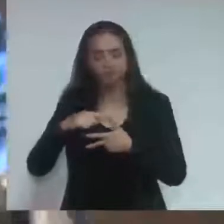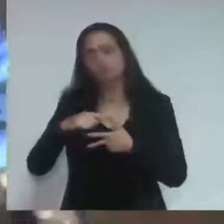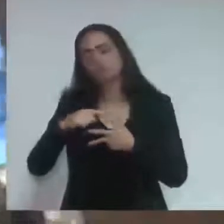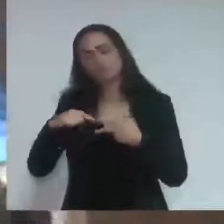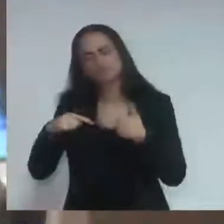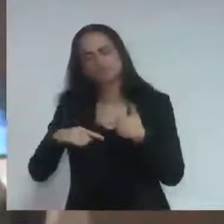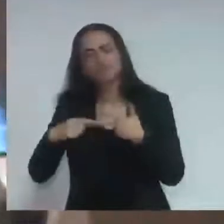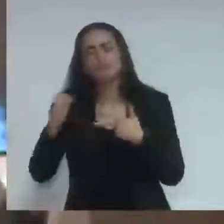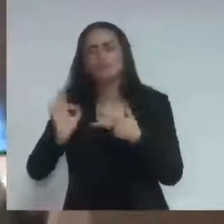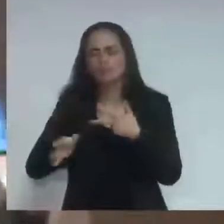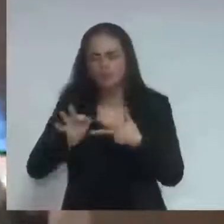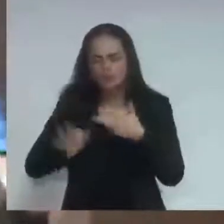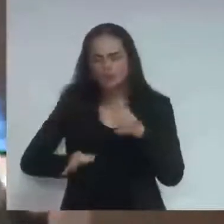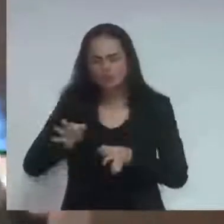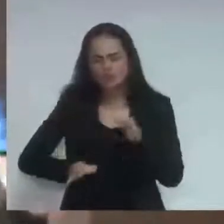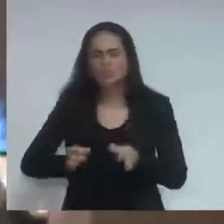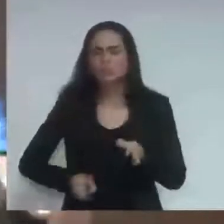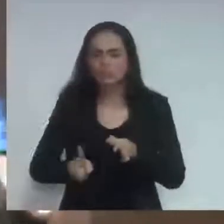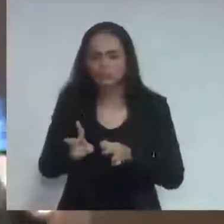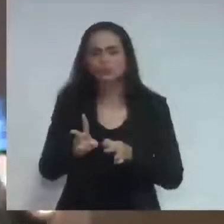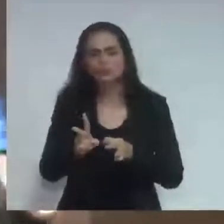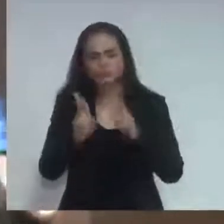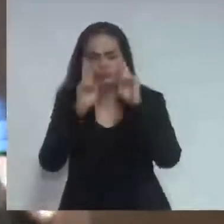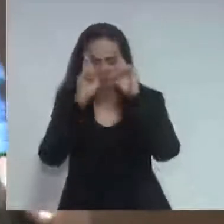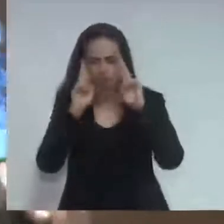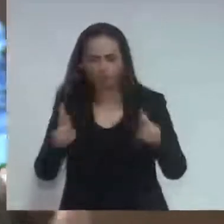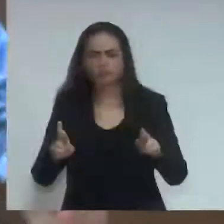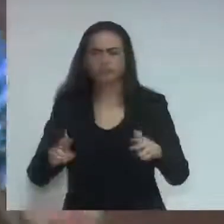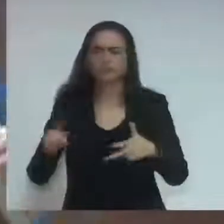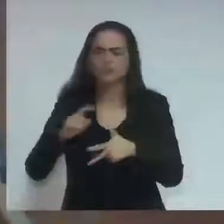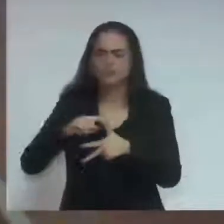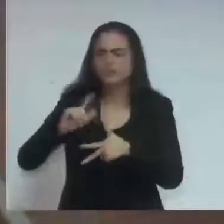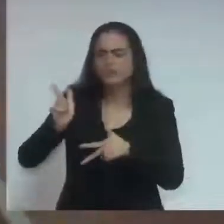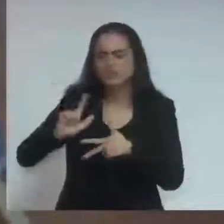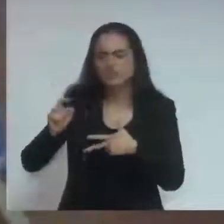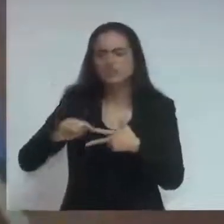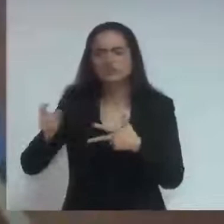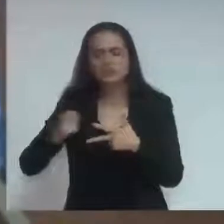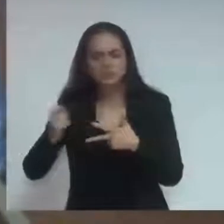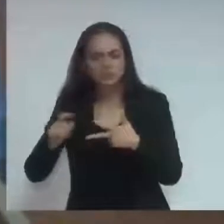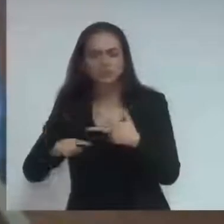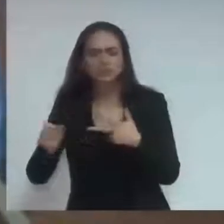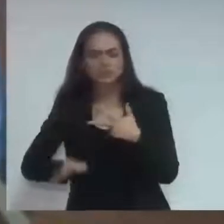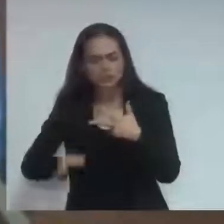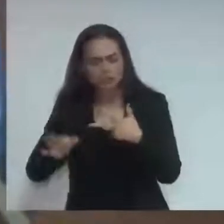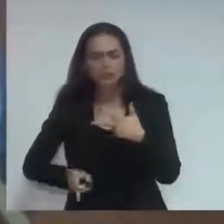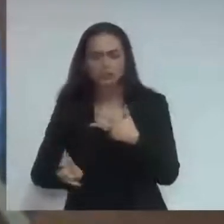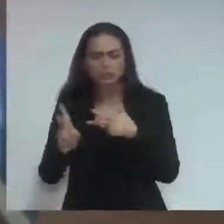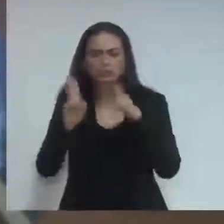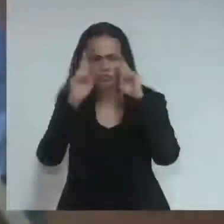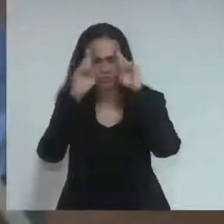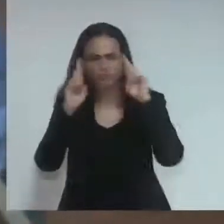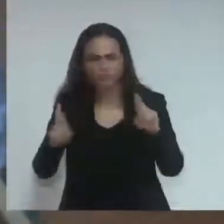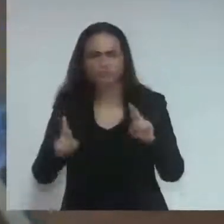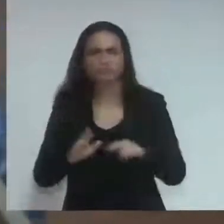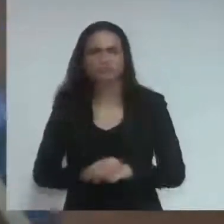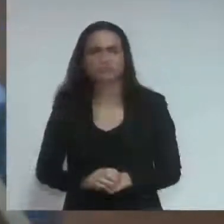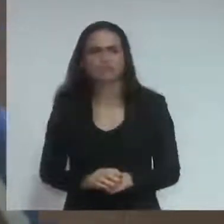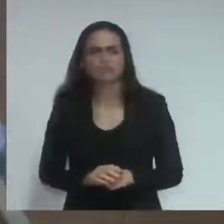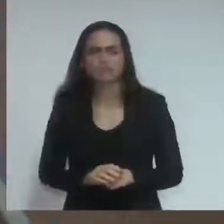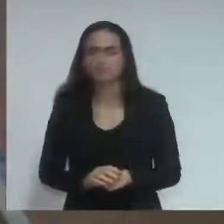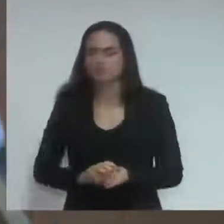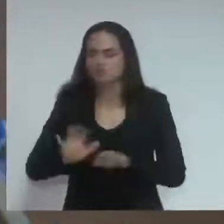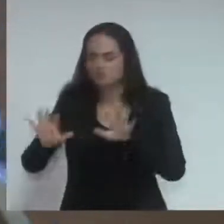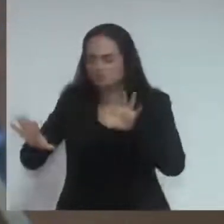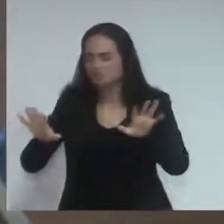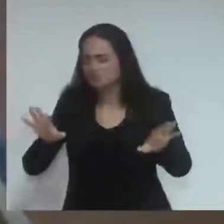respeito pelo Poder Judiciário, como tenho pelo Legislativo, pelo Executivo. E agora em todas as áreas, em todas as esferas, há casos e casos,